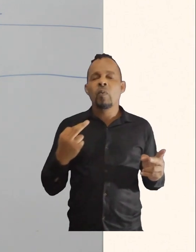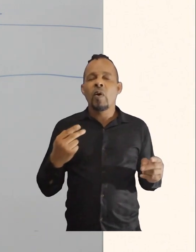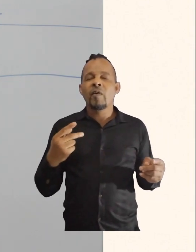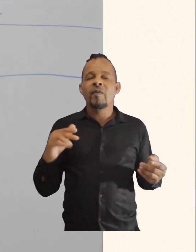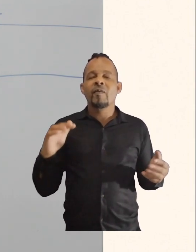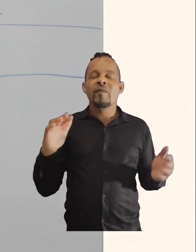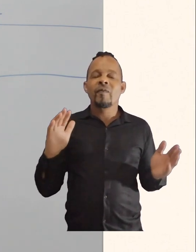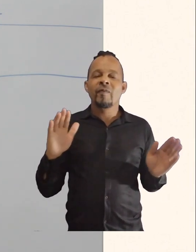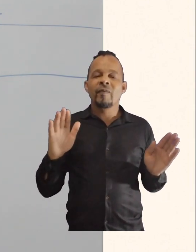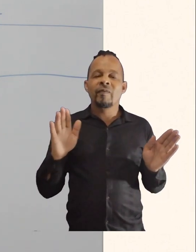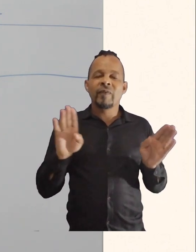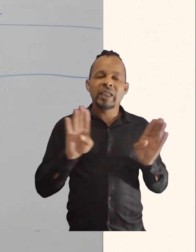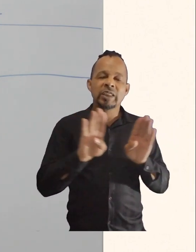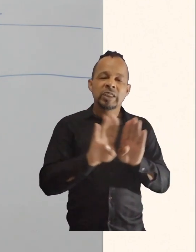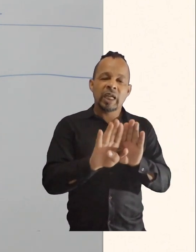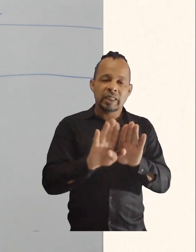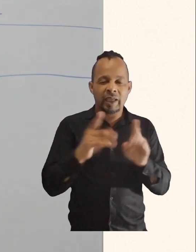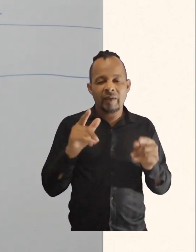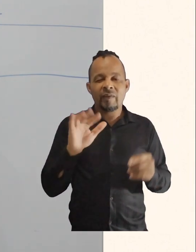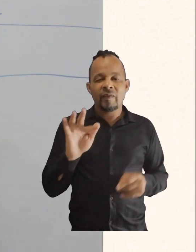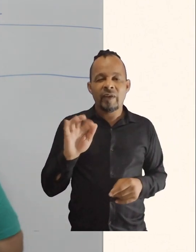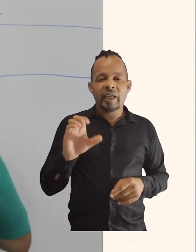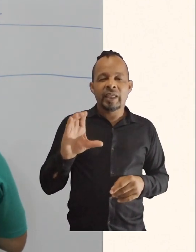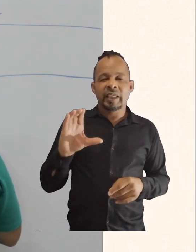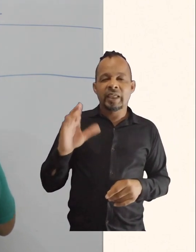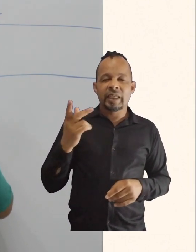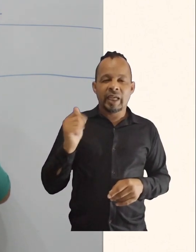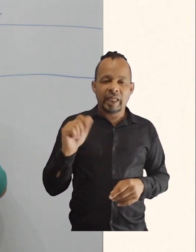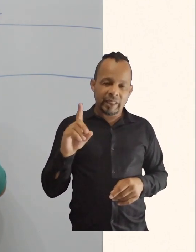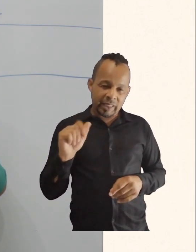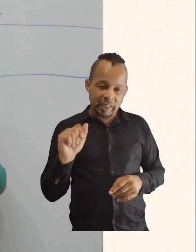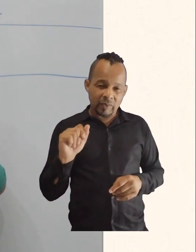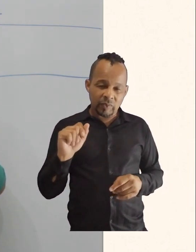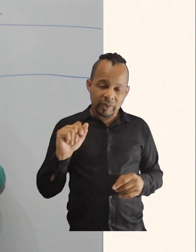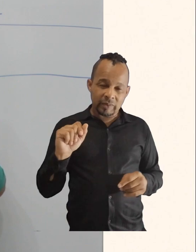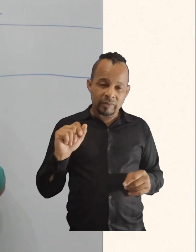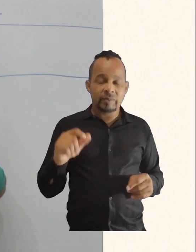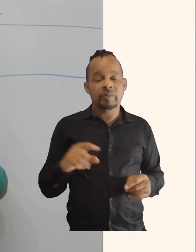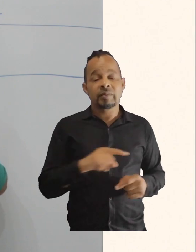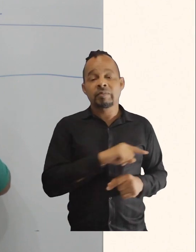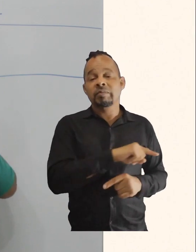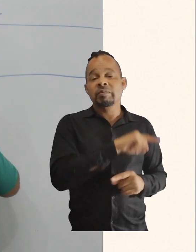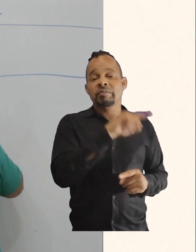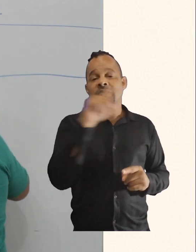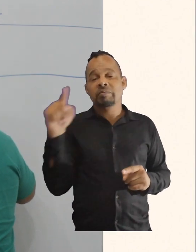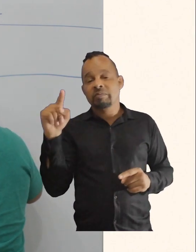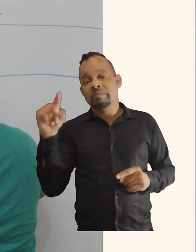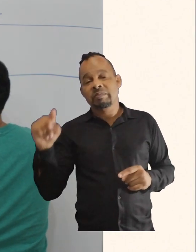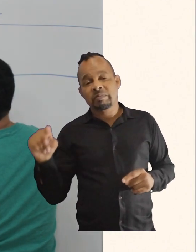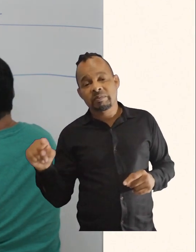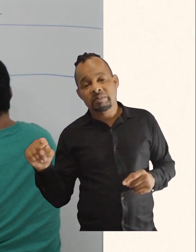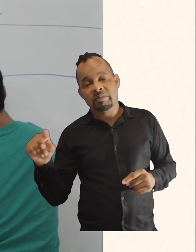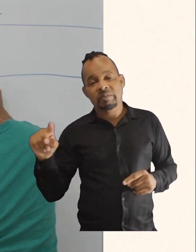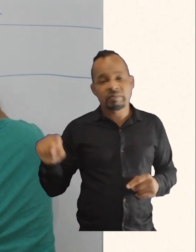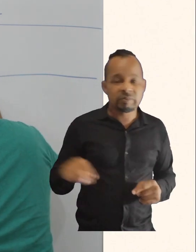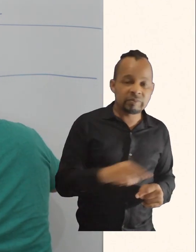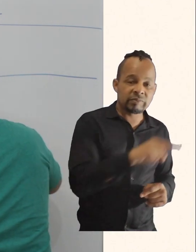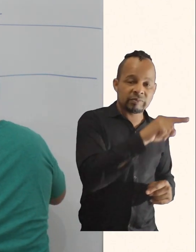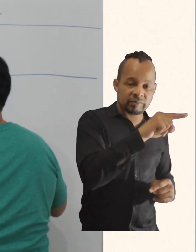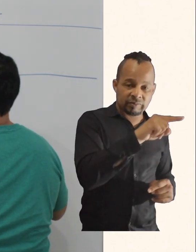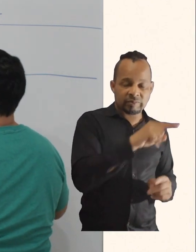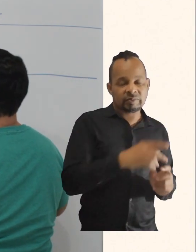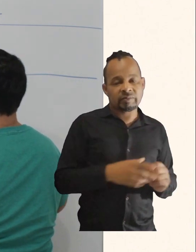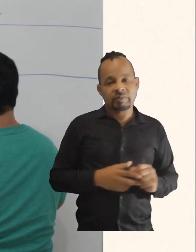curva fechada, correto? Então, isso aqui eu posso escrever como sendo a